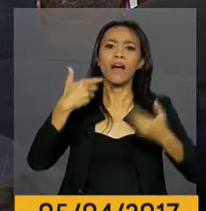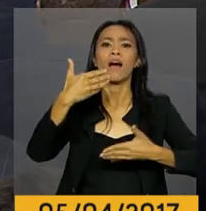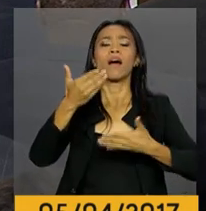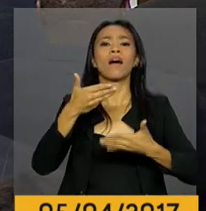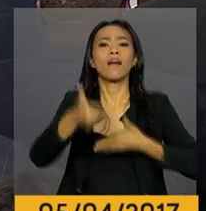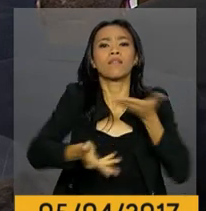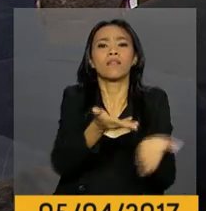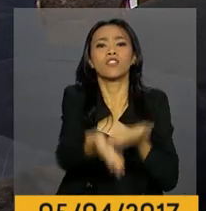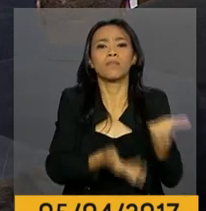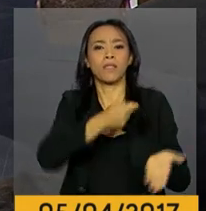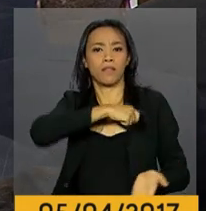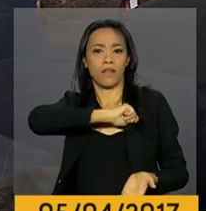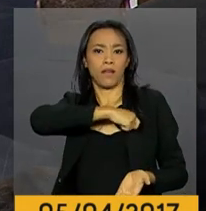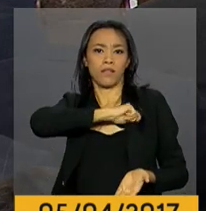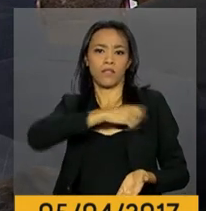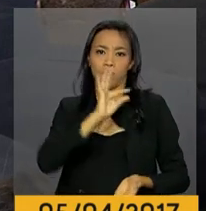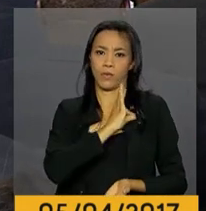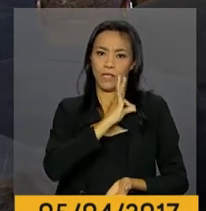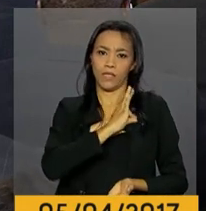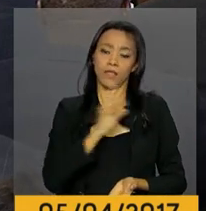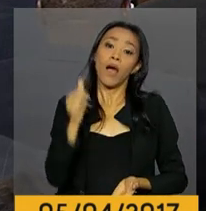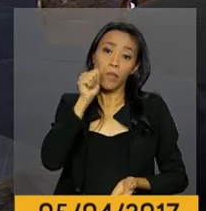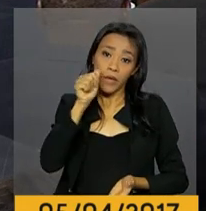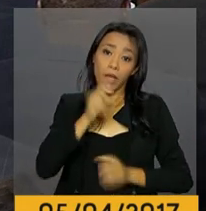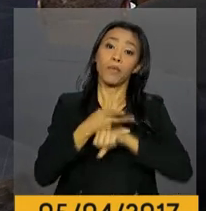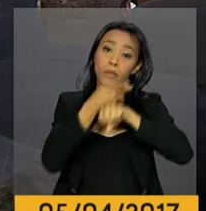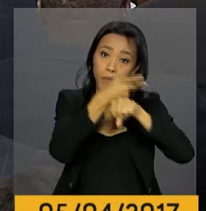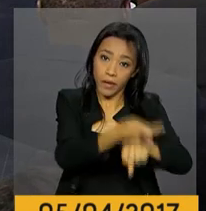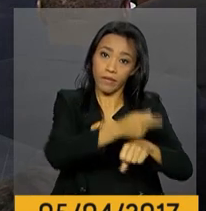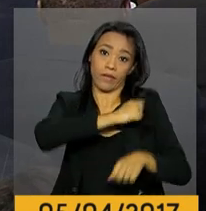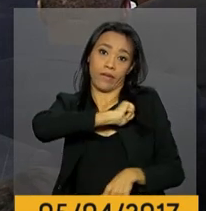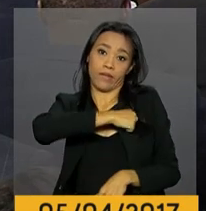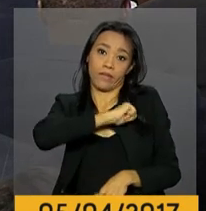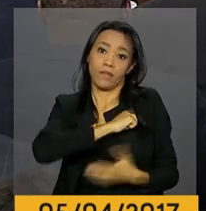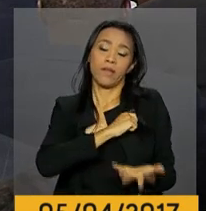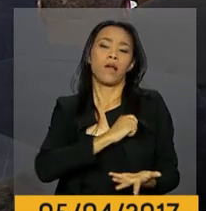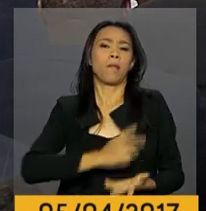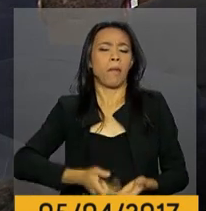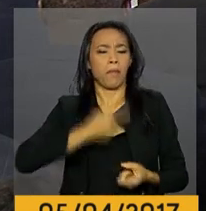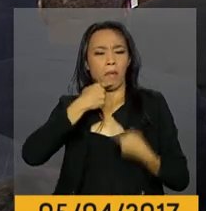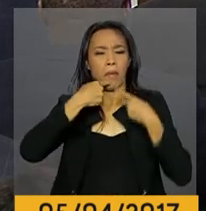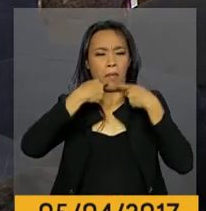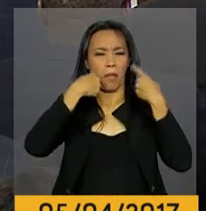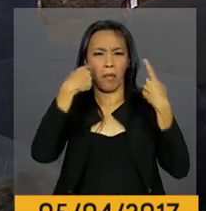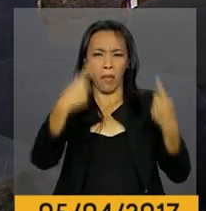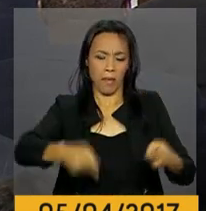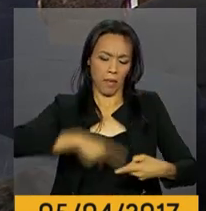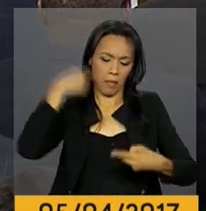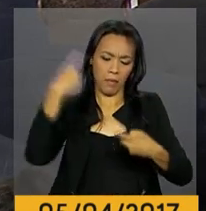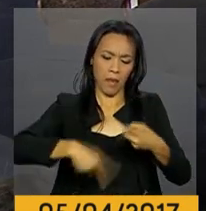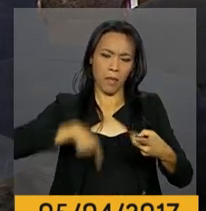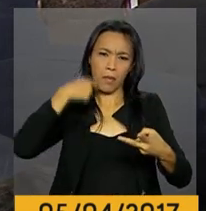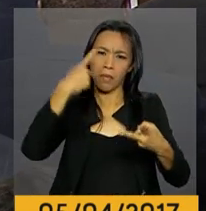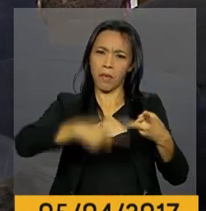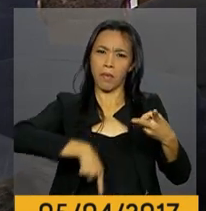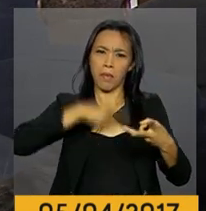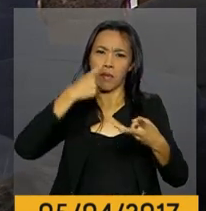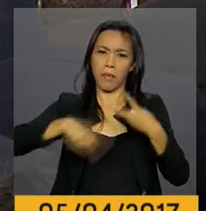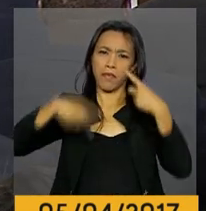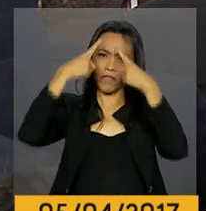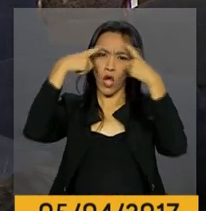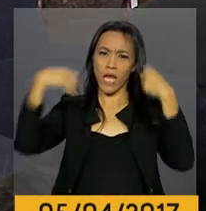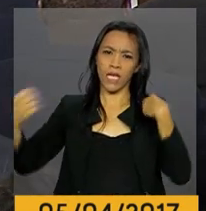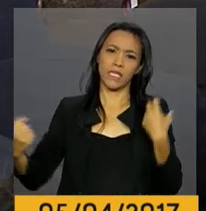polícia porque no geral a mulher Aria a delegacia de polícia para dizer que foi agredida pelo companheiro